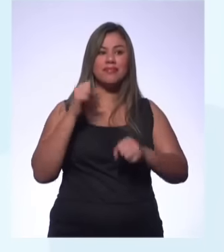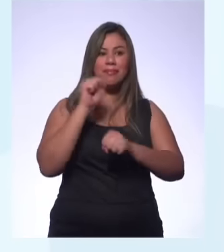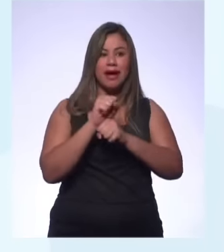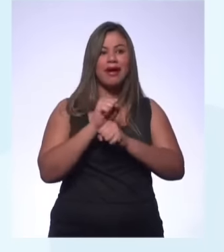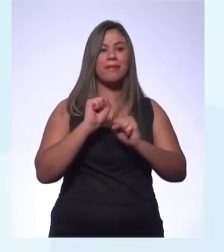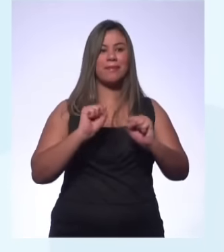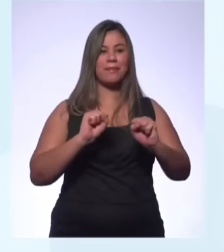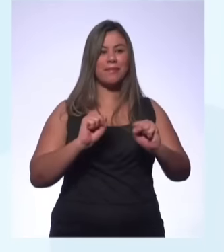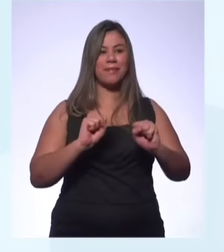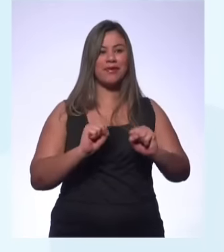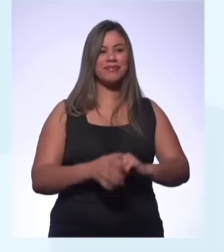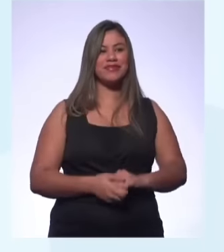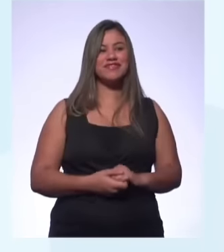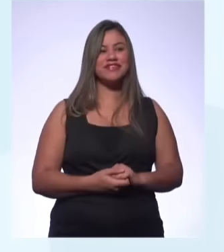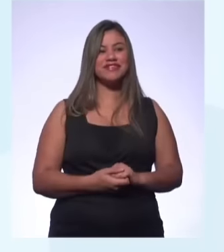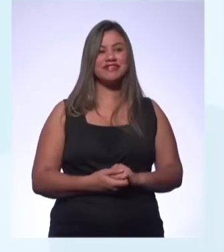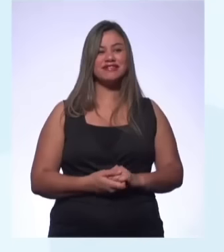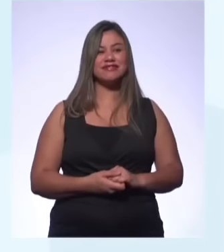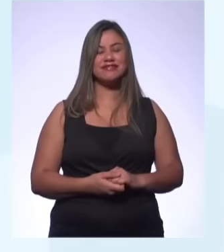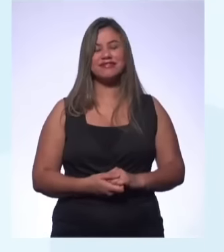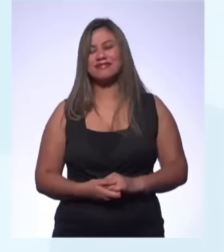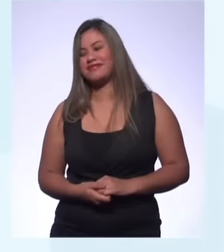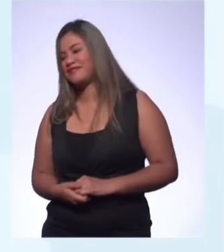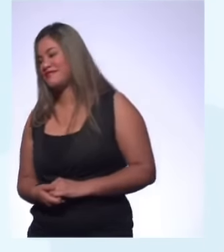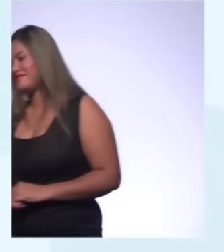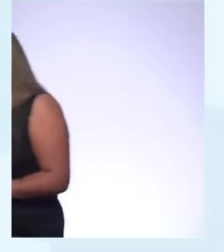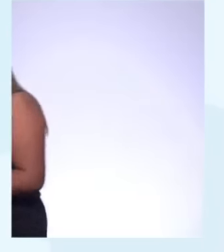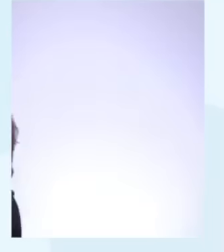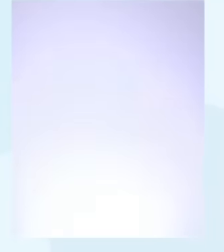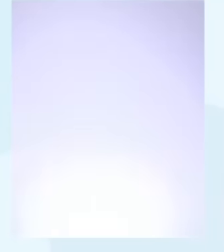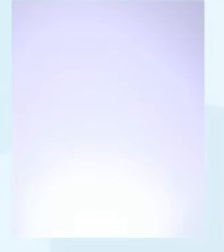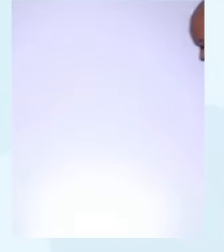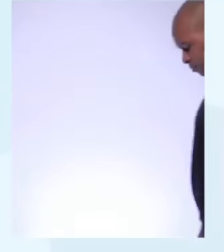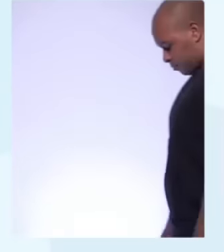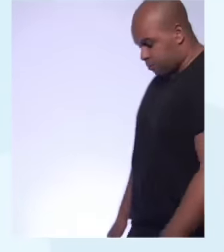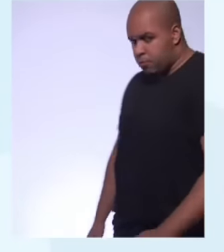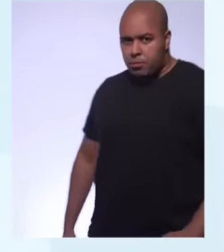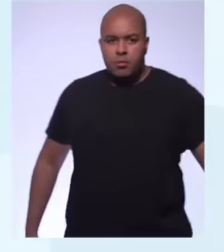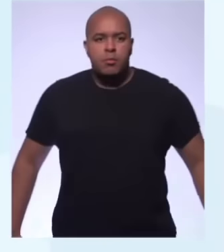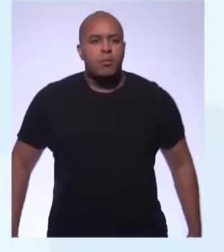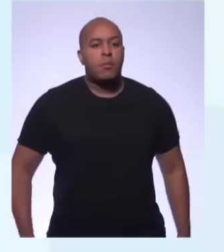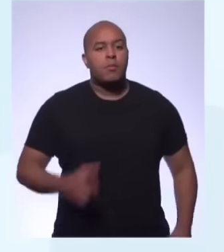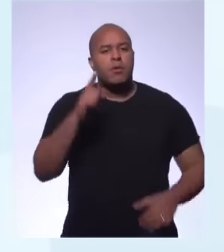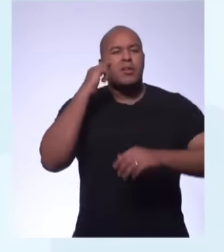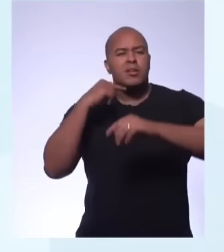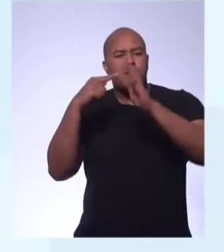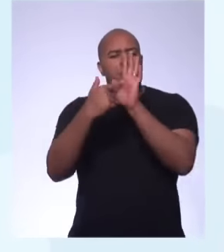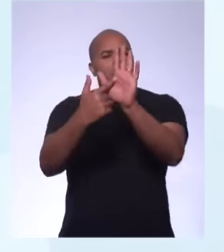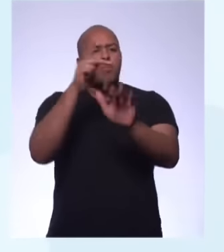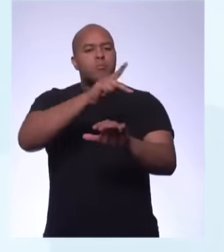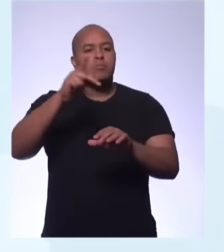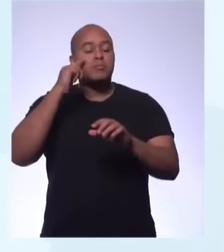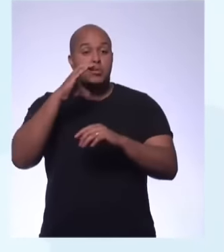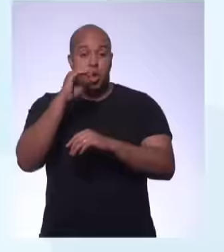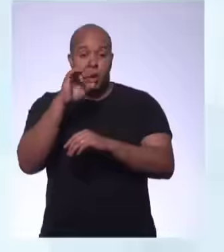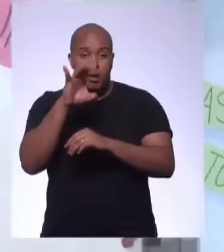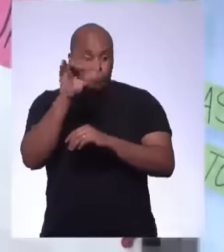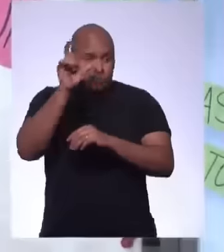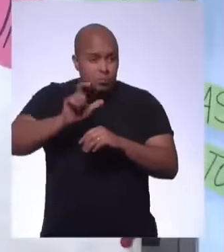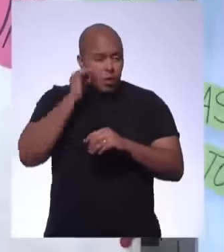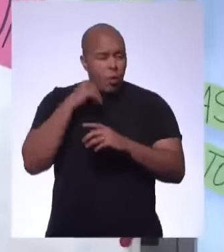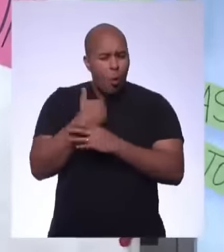pode Então, parar, vamos muito lá. obrigada. Então, assim, ó, nessa parte que o professor leu, que o professor Carlos leu, o que está dizendo? Qual foi a